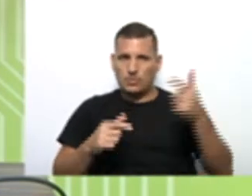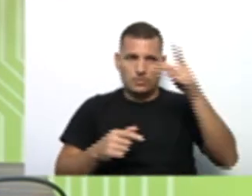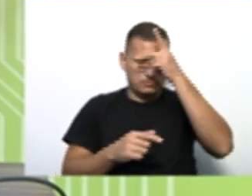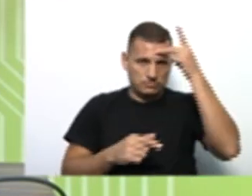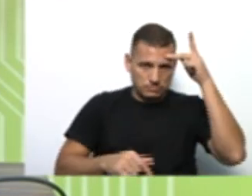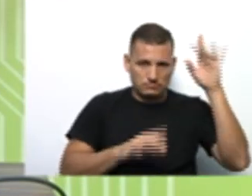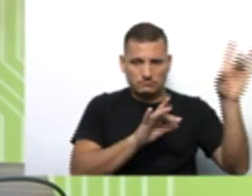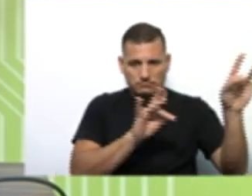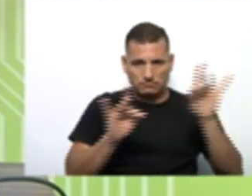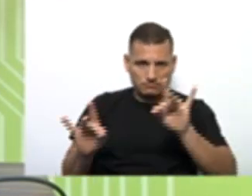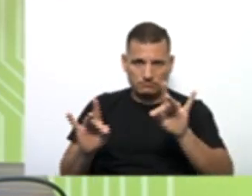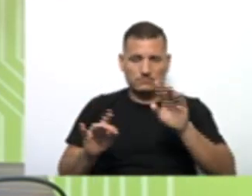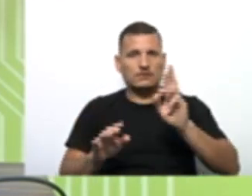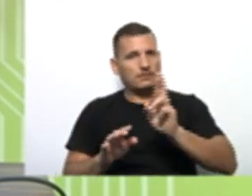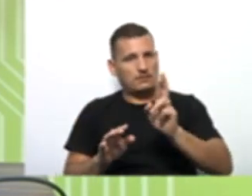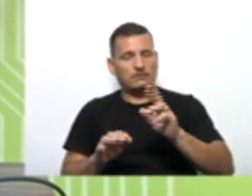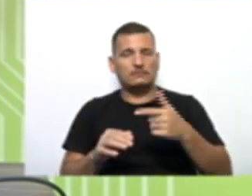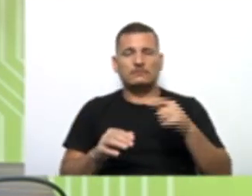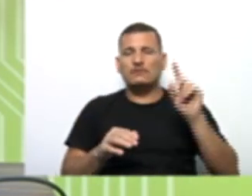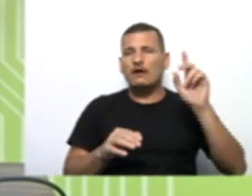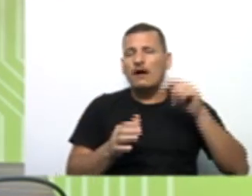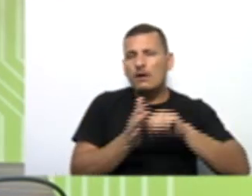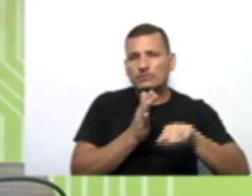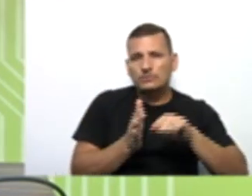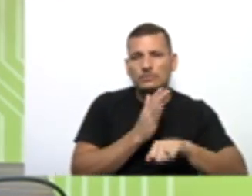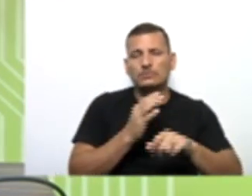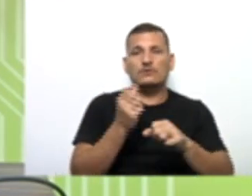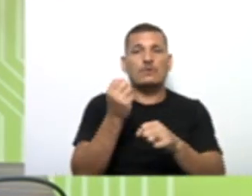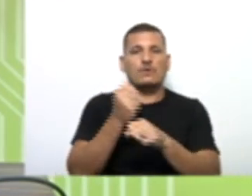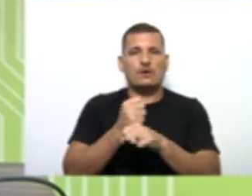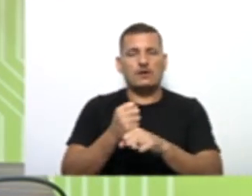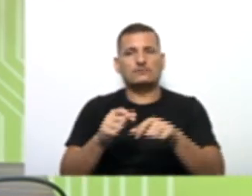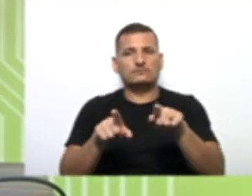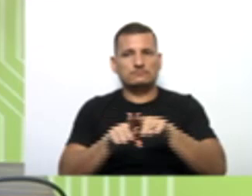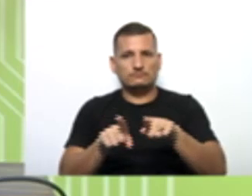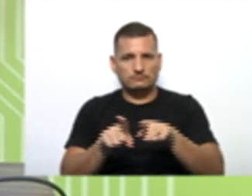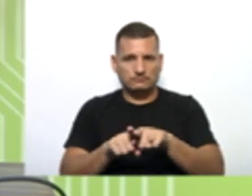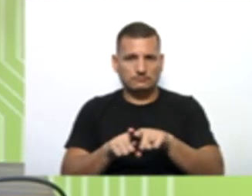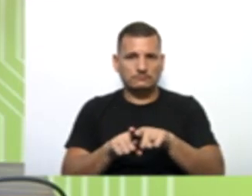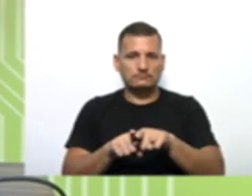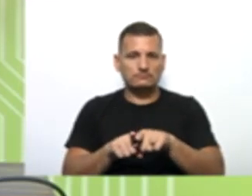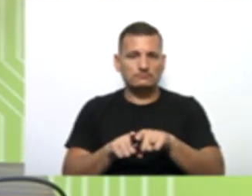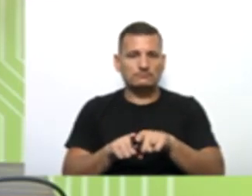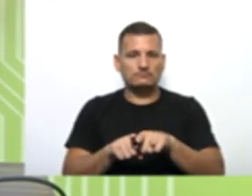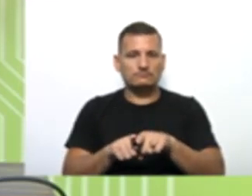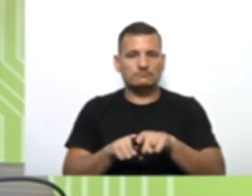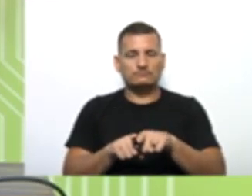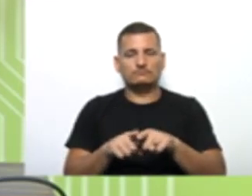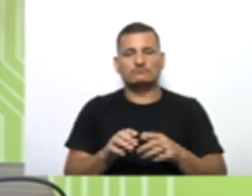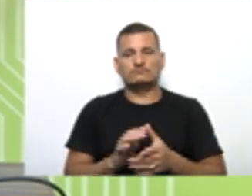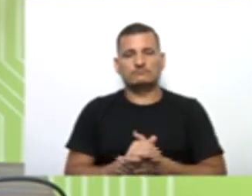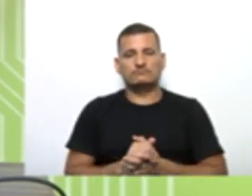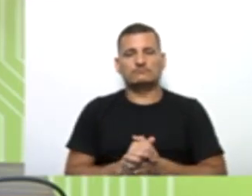faça a indicação de quem é o autor e pelo menos o ano da obra que eu estou utilizando, eu já